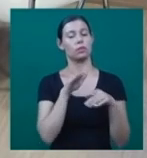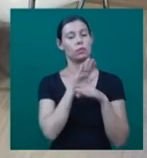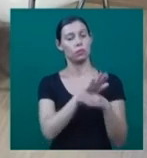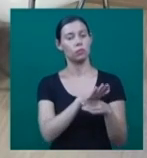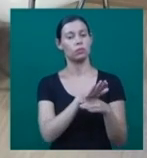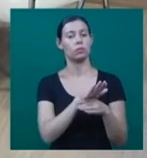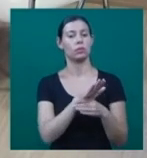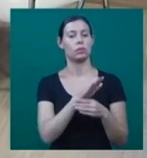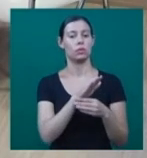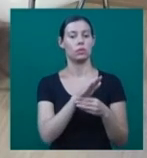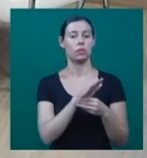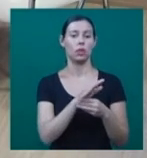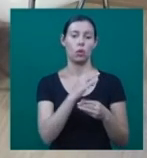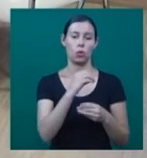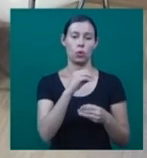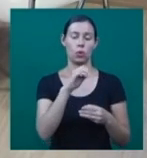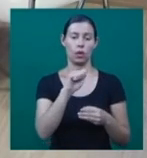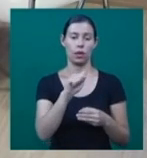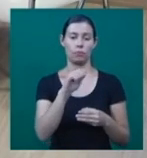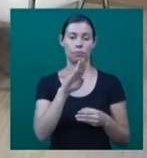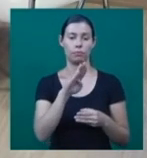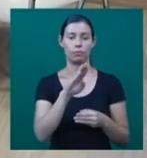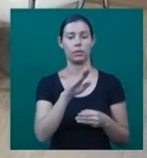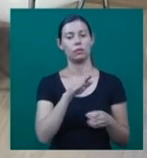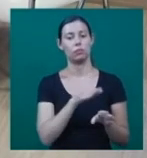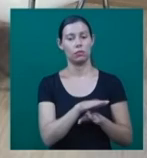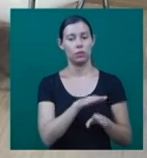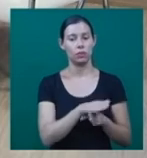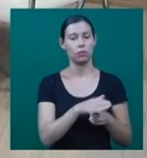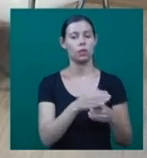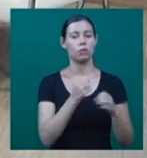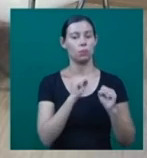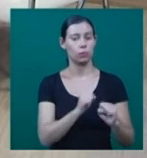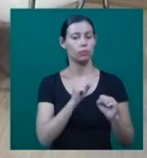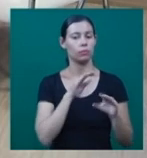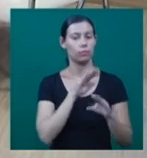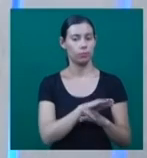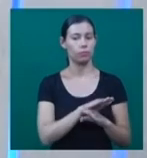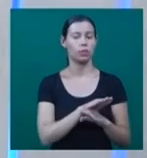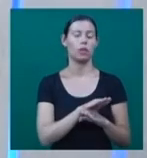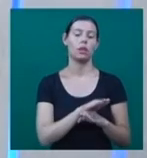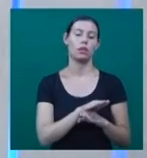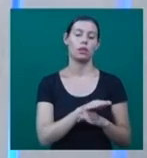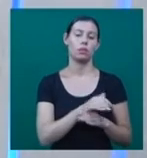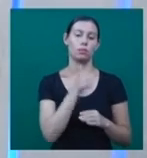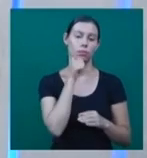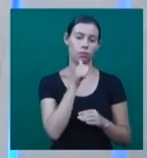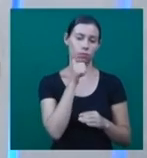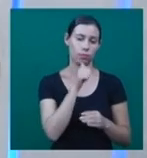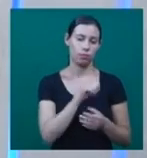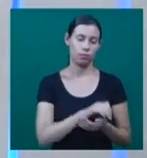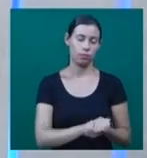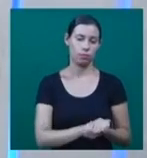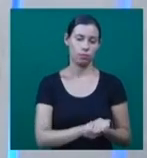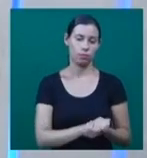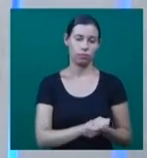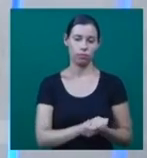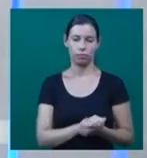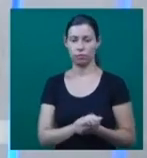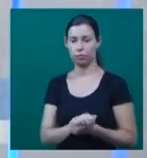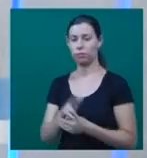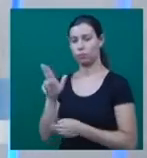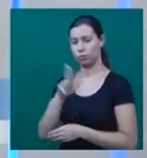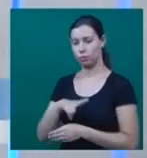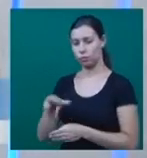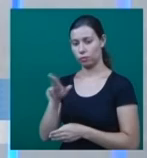atendimento a essas pessoas, a própria OAB, ela tem um conselho, algum setor específico que pode orientar essas mulheres, essas pessoas, né? Não só mulheres. A Uberlândia,